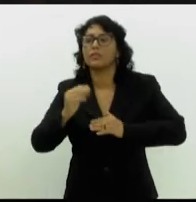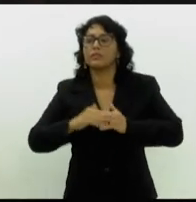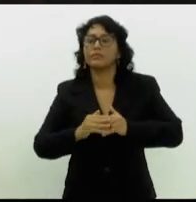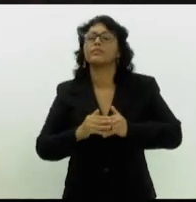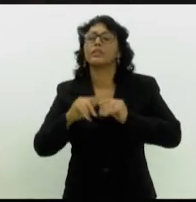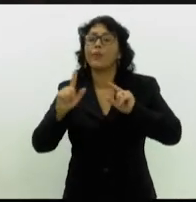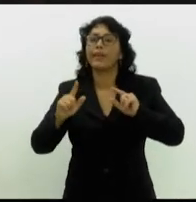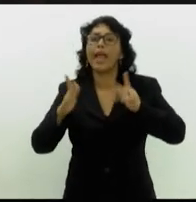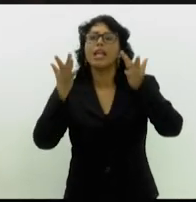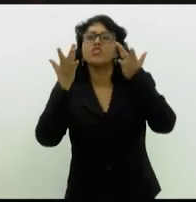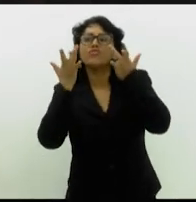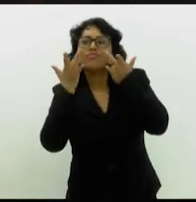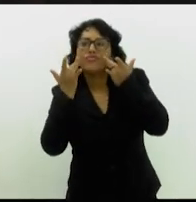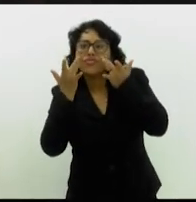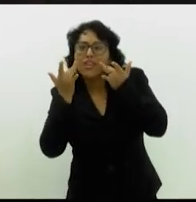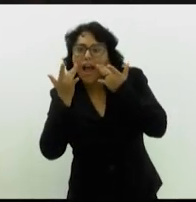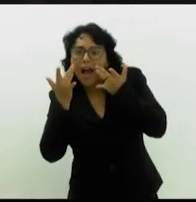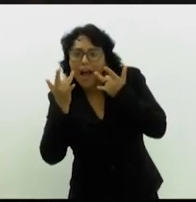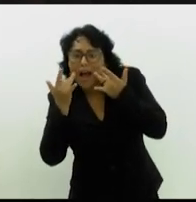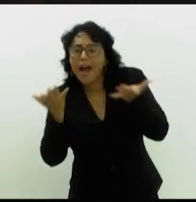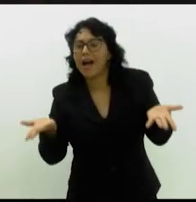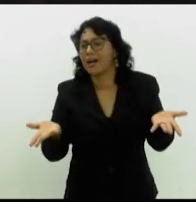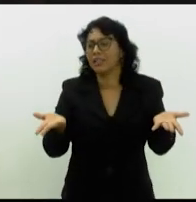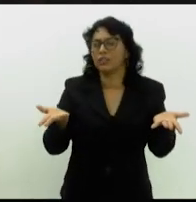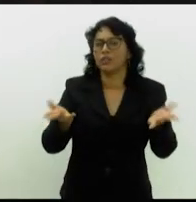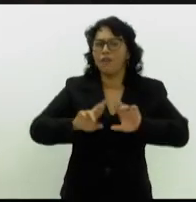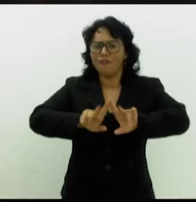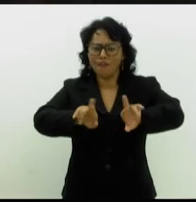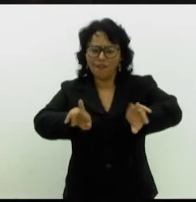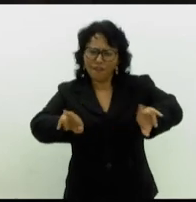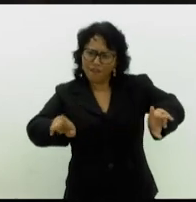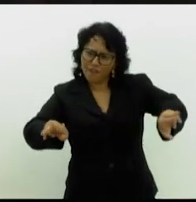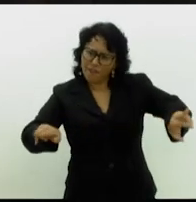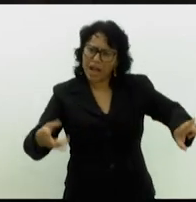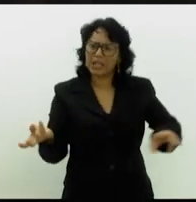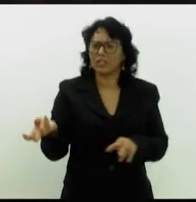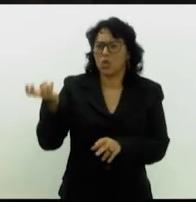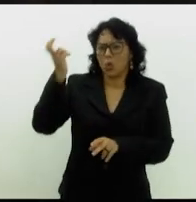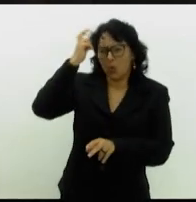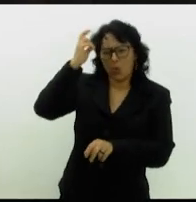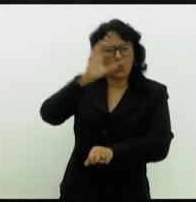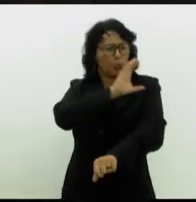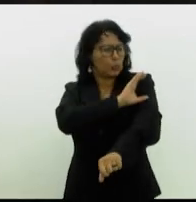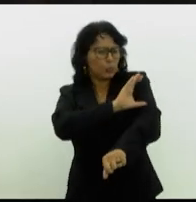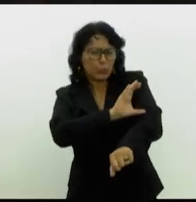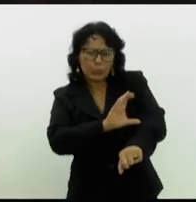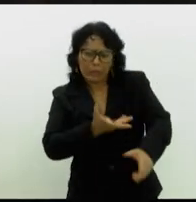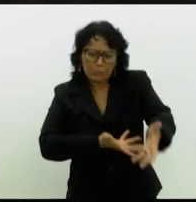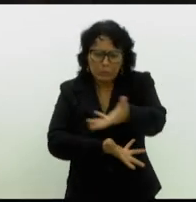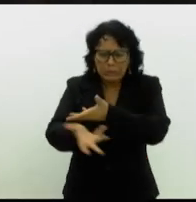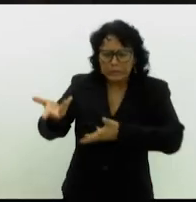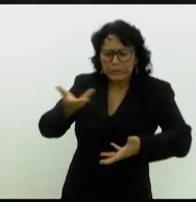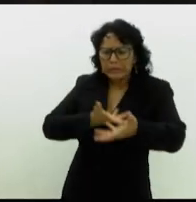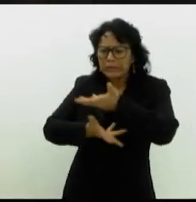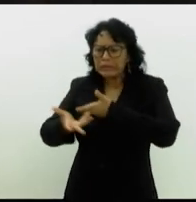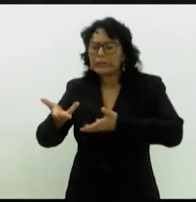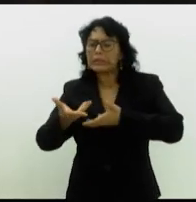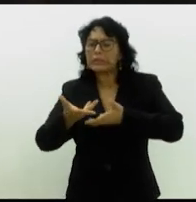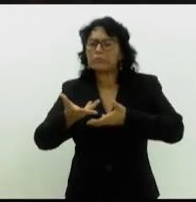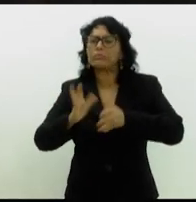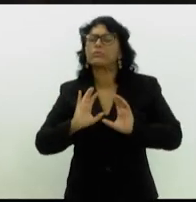artísticas práticas de extensão e práticas culturais envolvendo a escola e a comunidade com uma